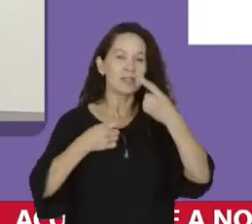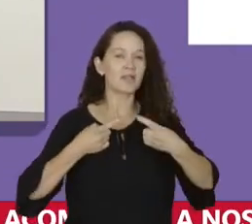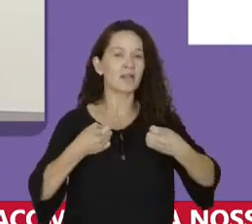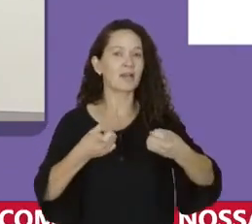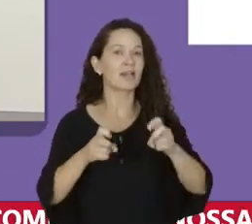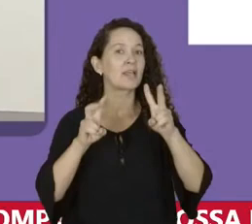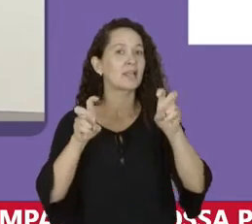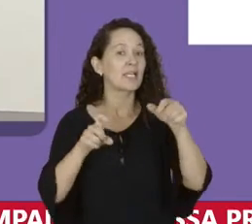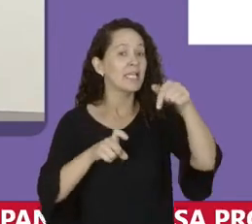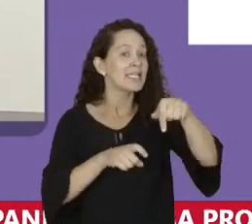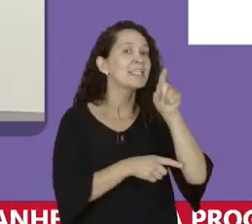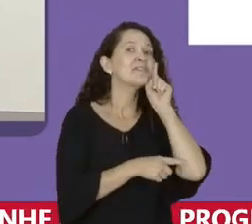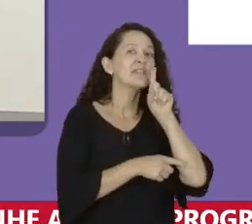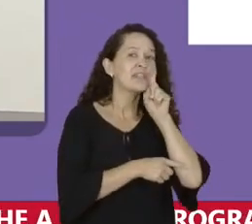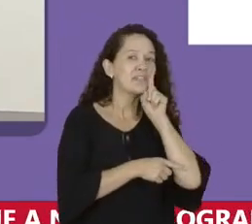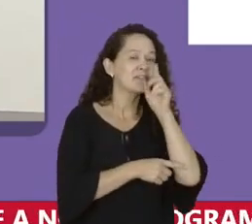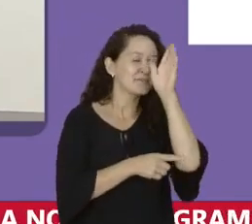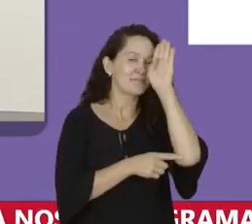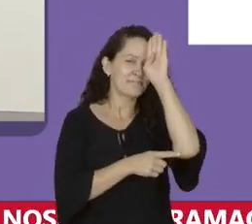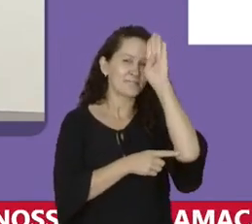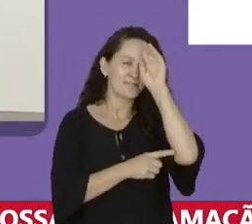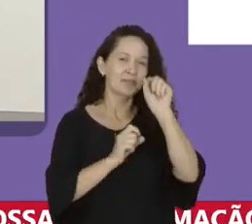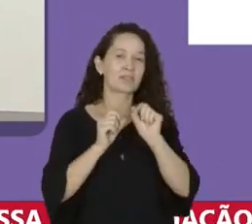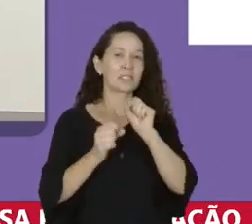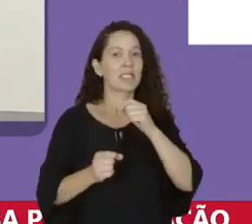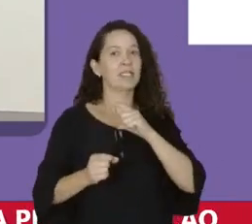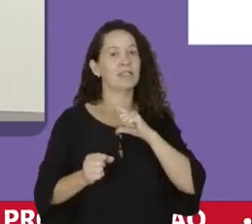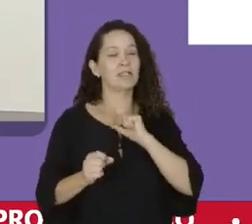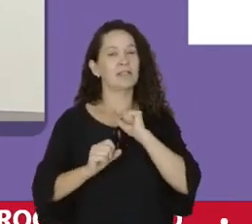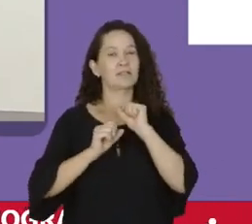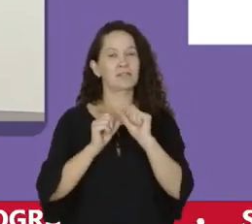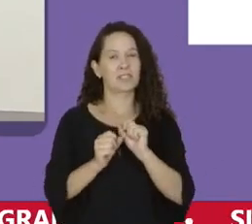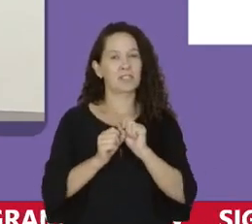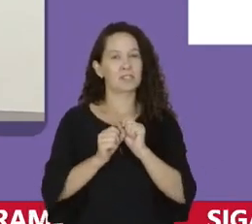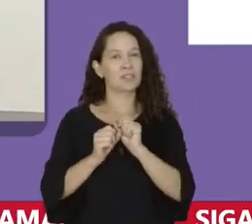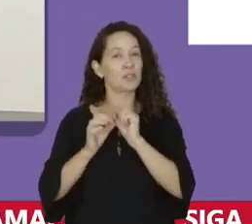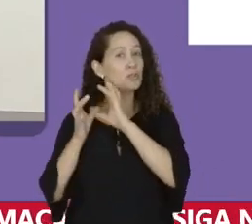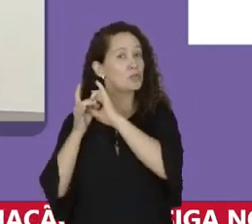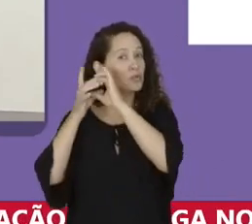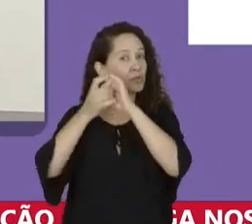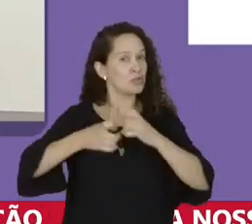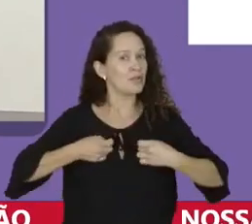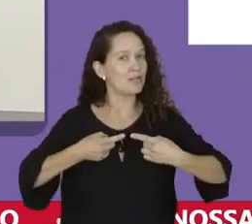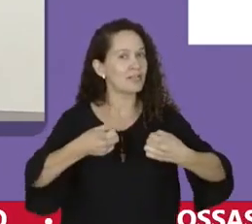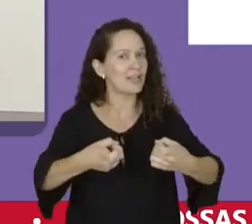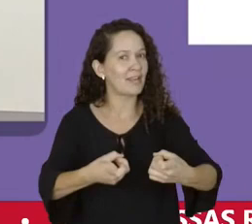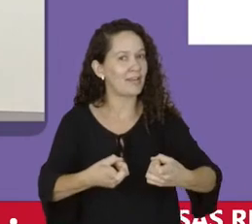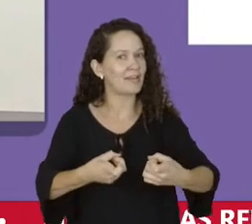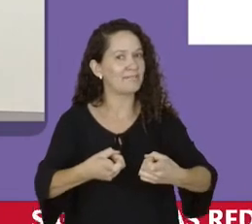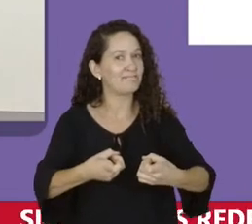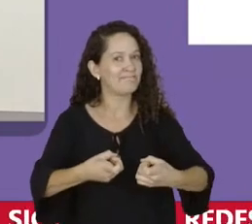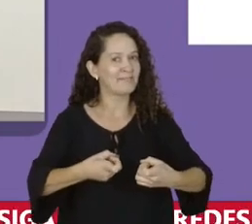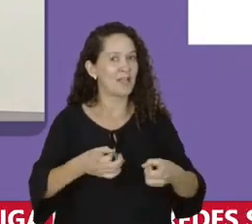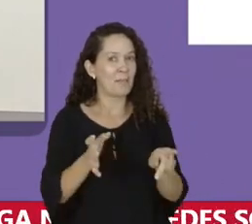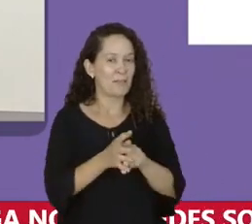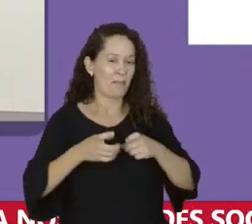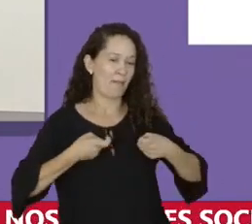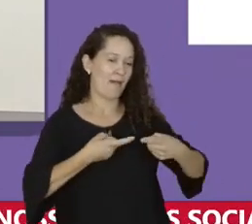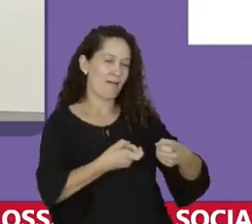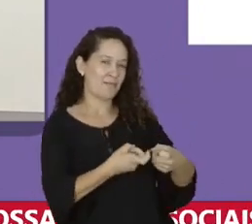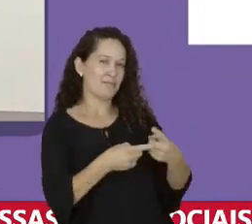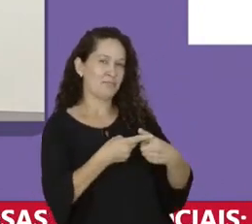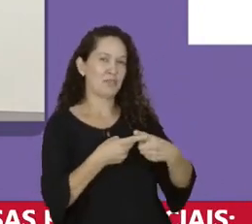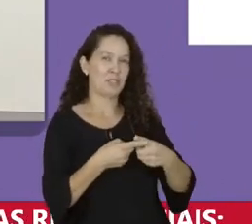aqui, e sobretudo nos Estados Unidos, de que tendo, no contexto da guerra armamentista e em função